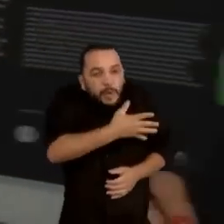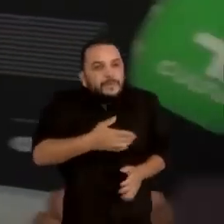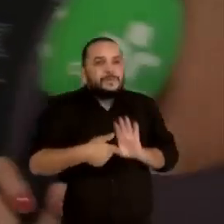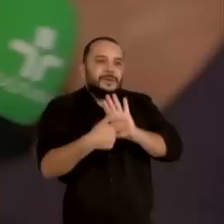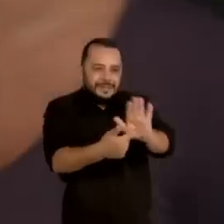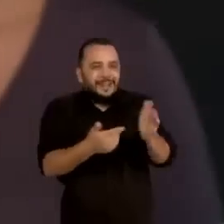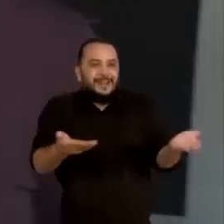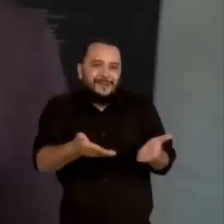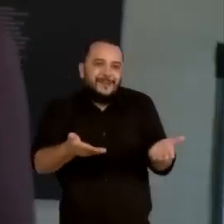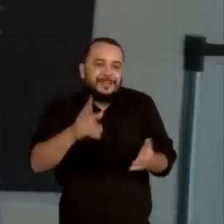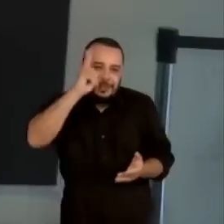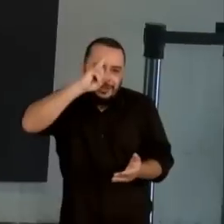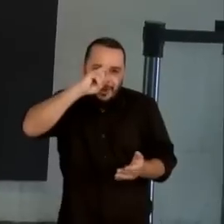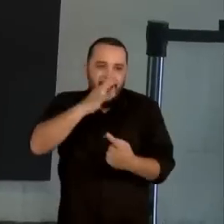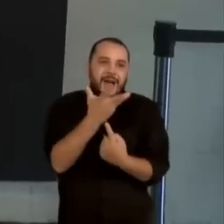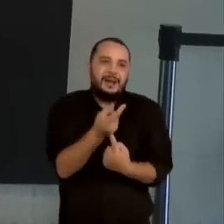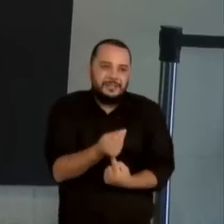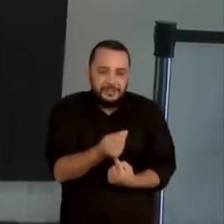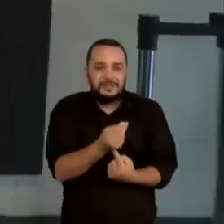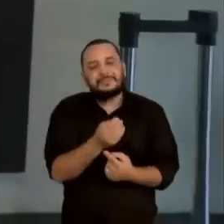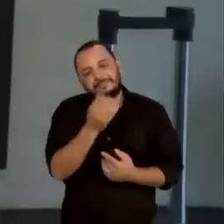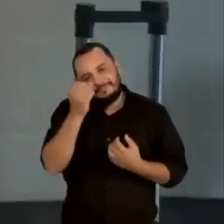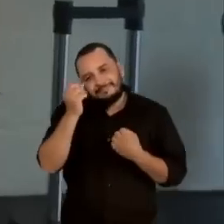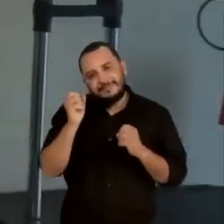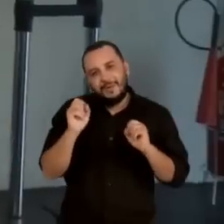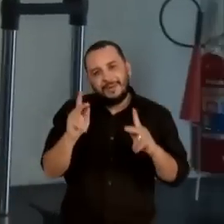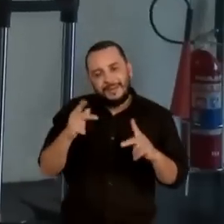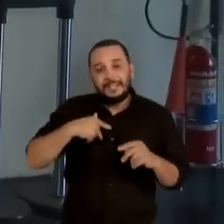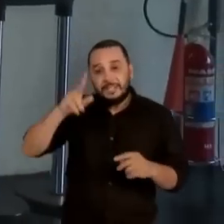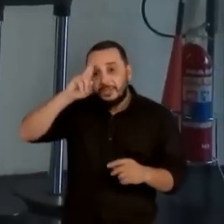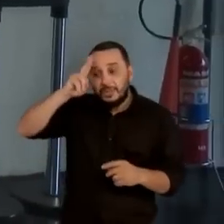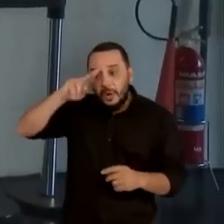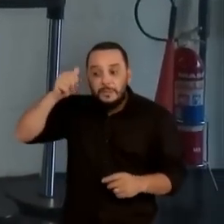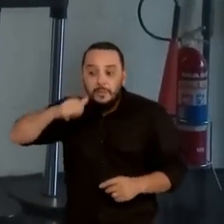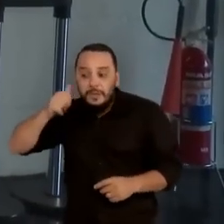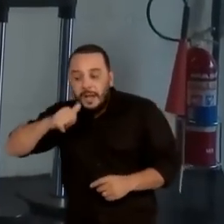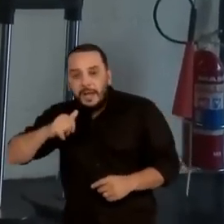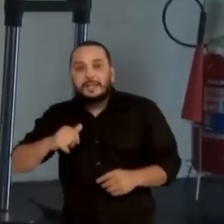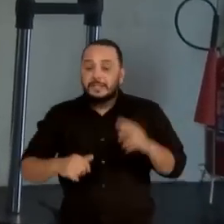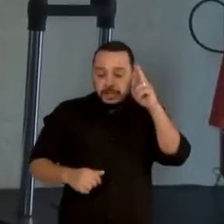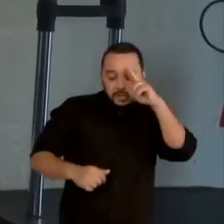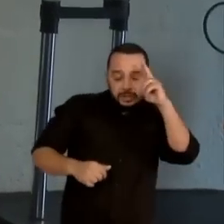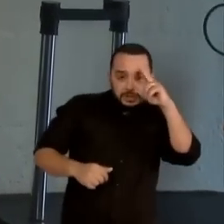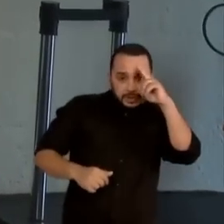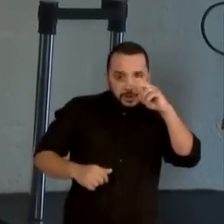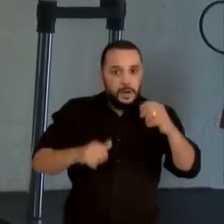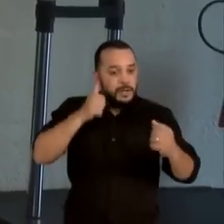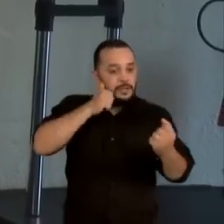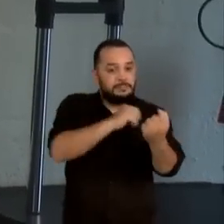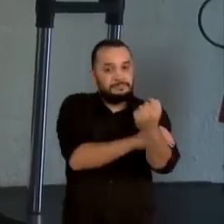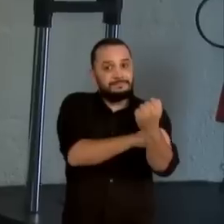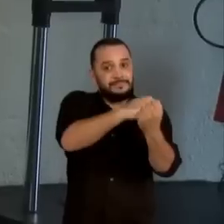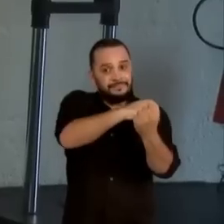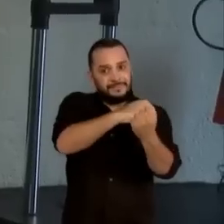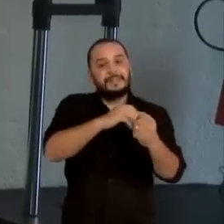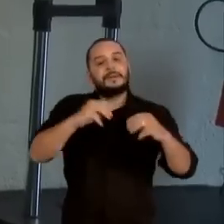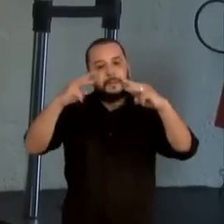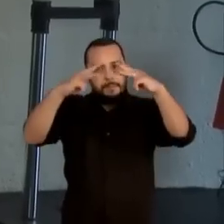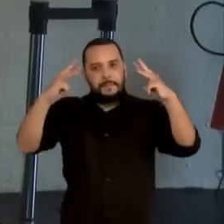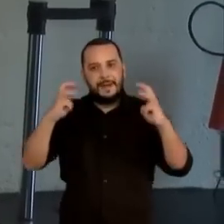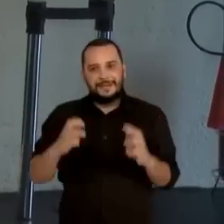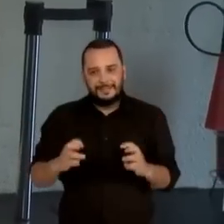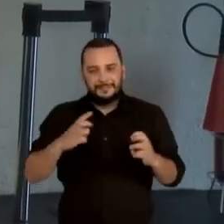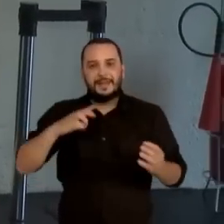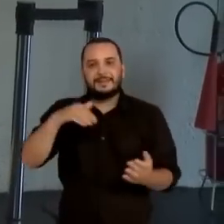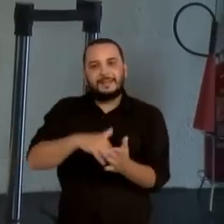suas informações. As 2 exposições, Histórias das Mulheres e Histórias Feministas, ficam em cartaz no MASP até o